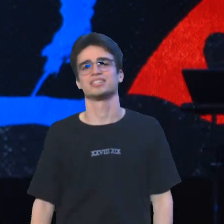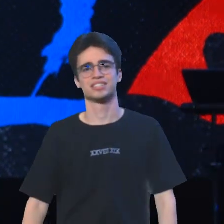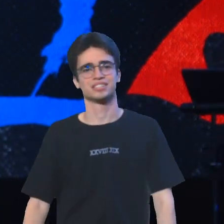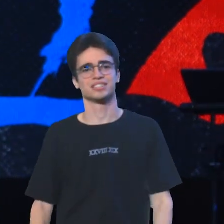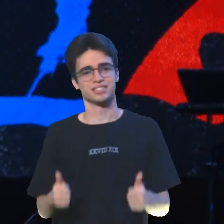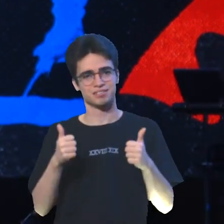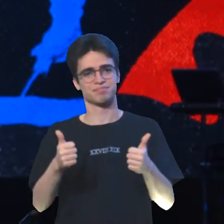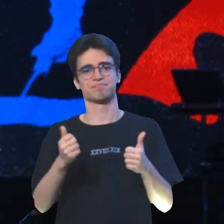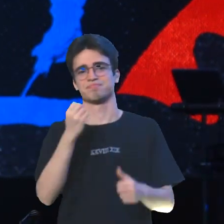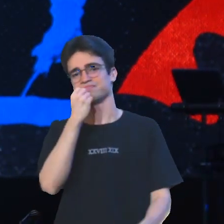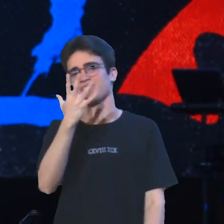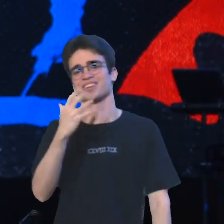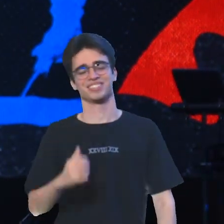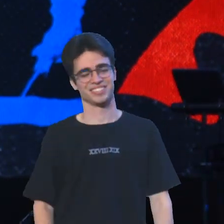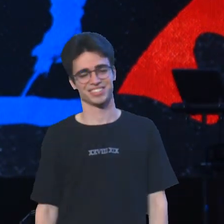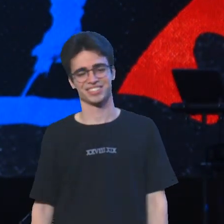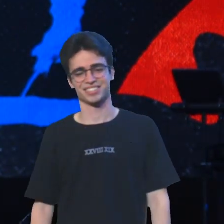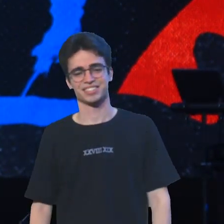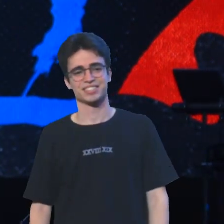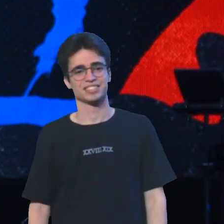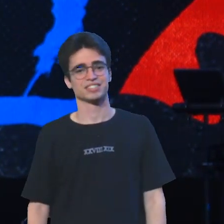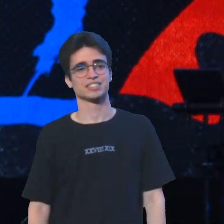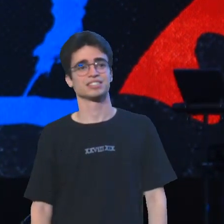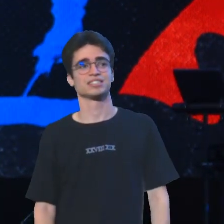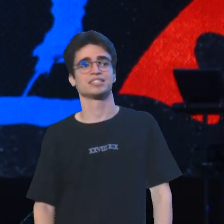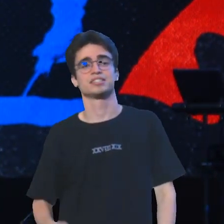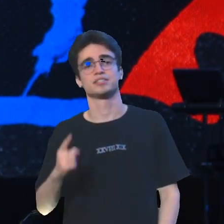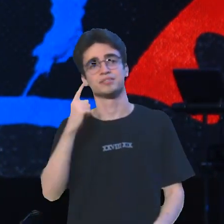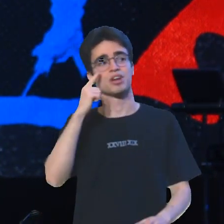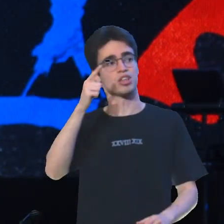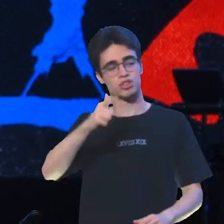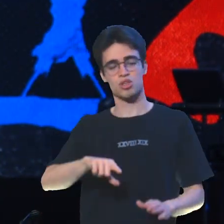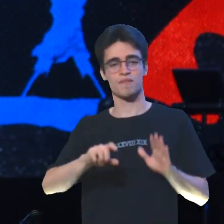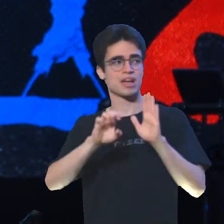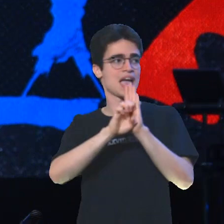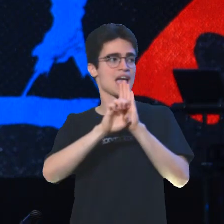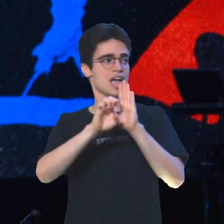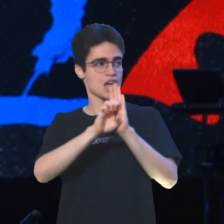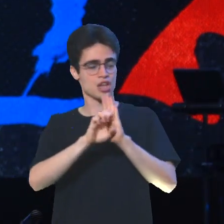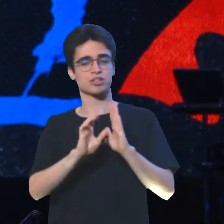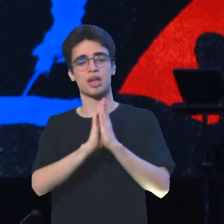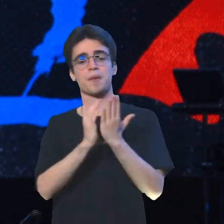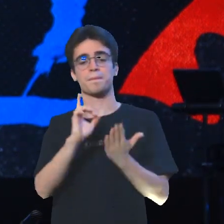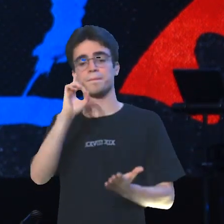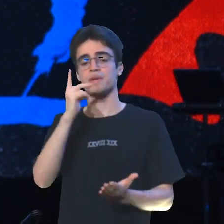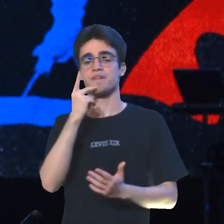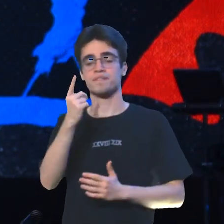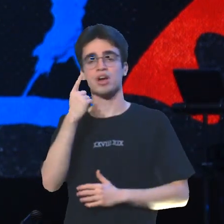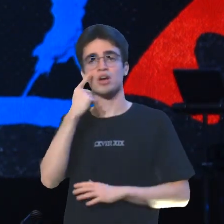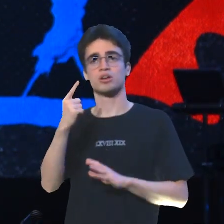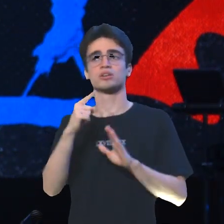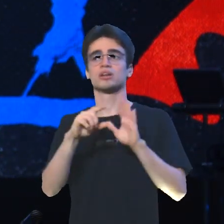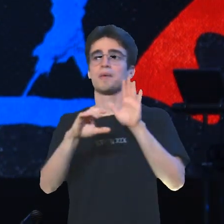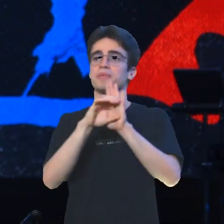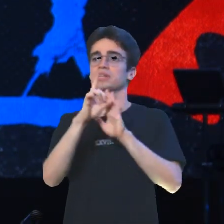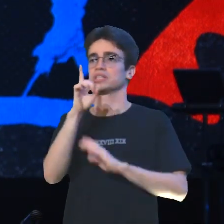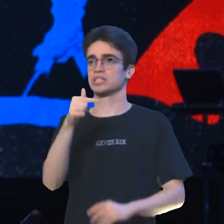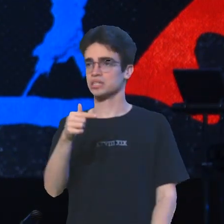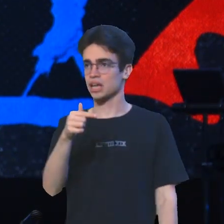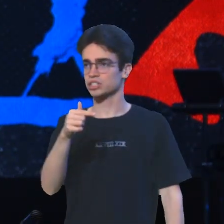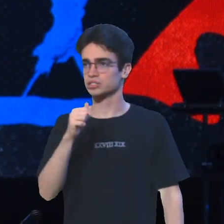Muito bom, gente. Lá em Êxodo, de novo, a palavra de Deus vai falar assim no capítulo